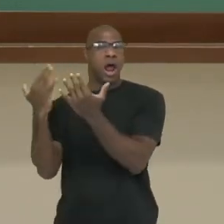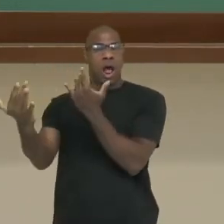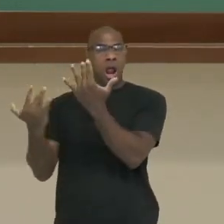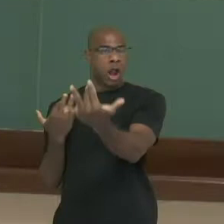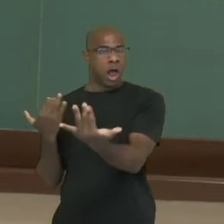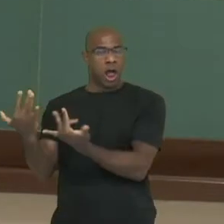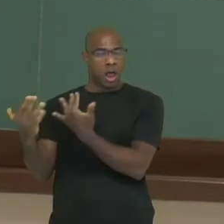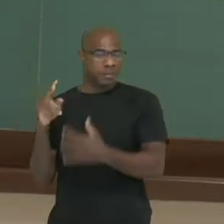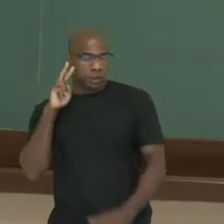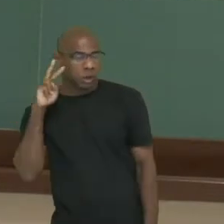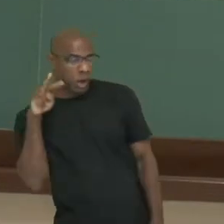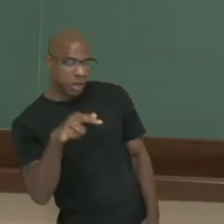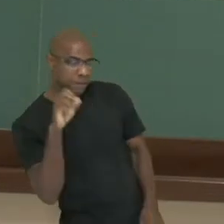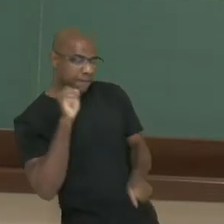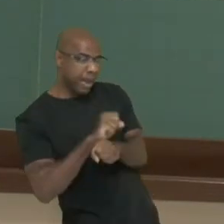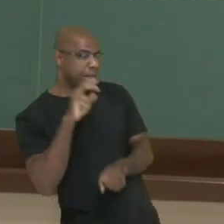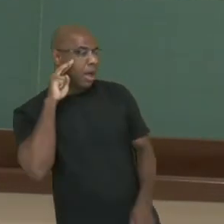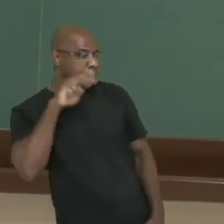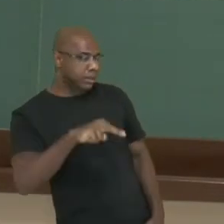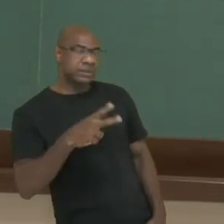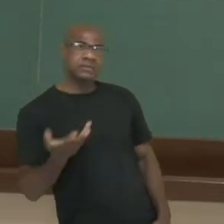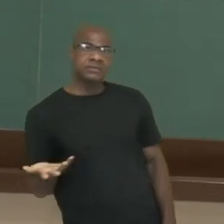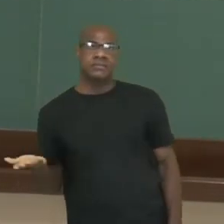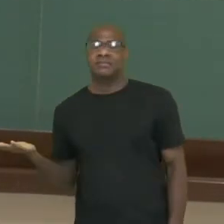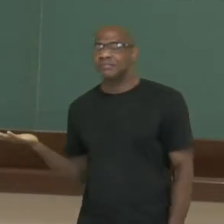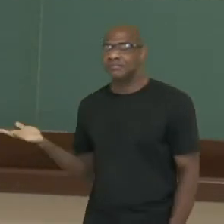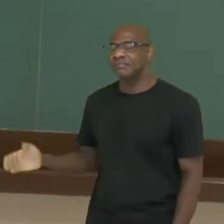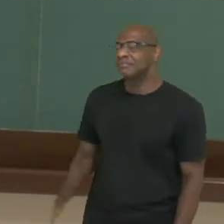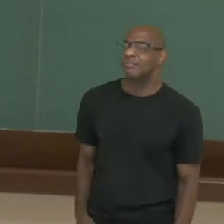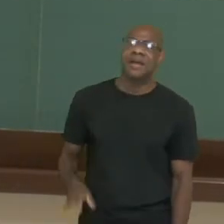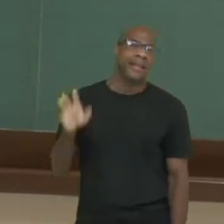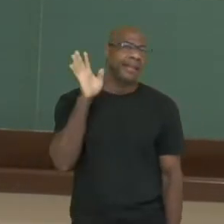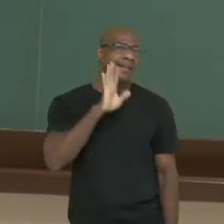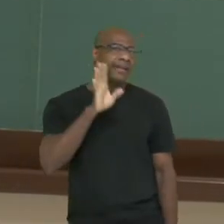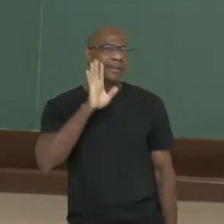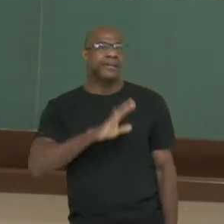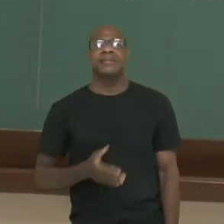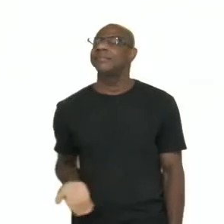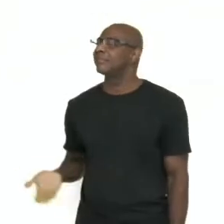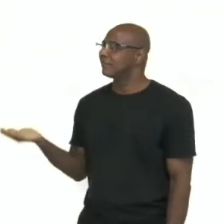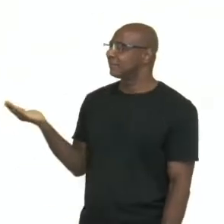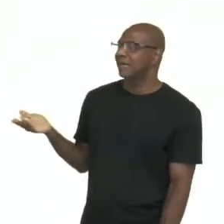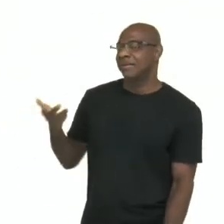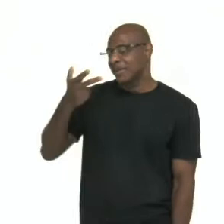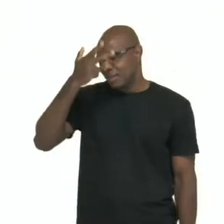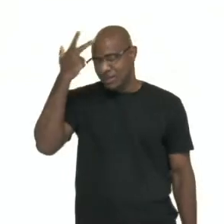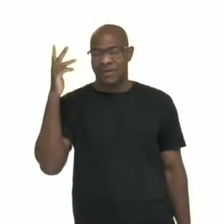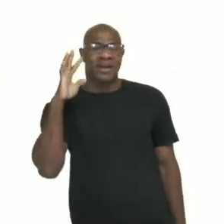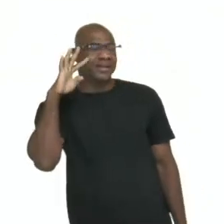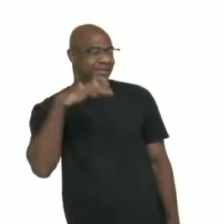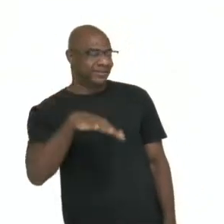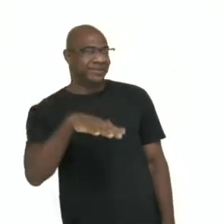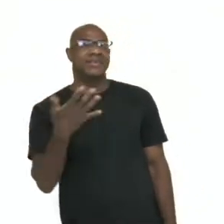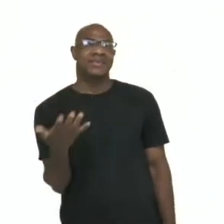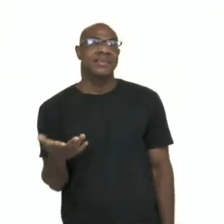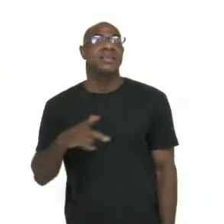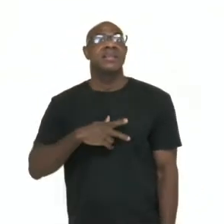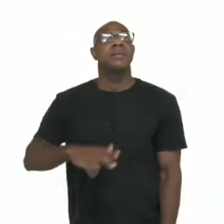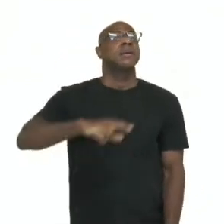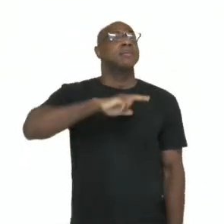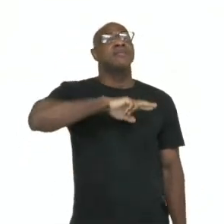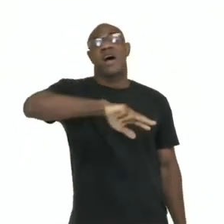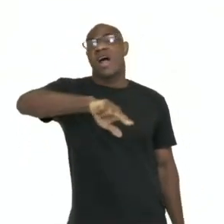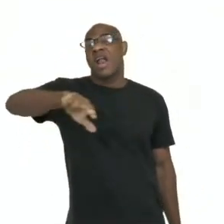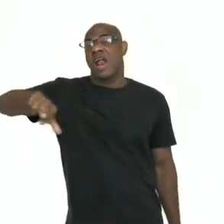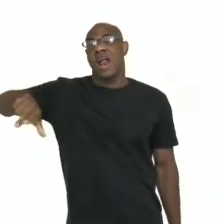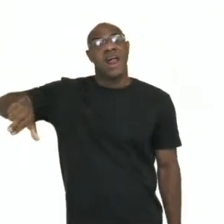a apresentação teatral, então é muito bacana, olha o público ali assistindo, né. Então é muito legal e a variedade de público